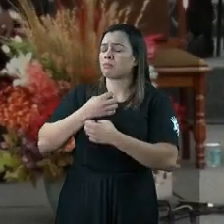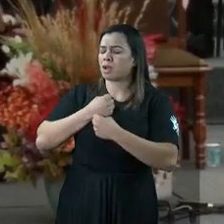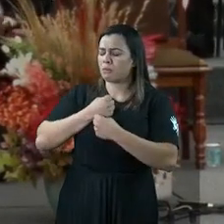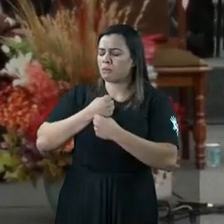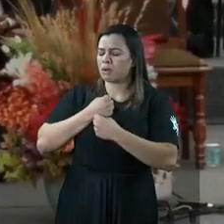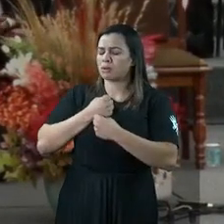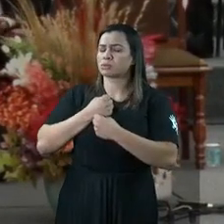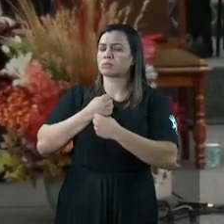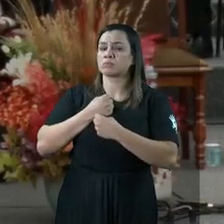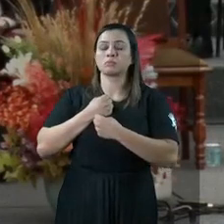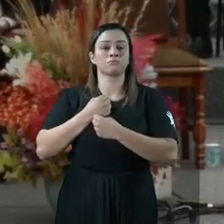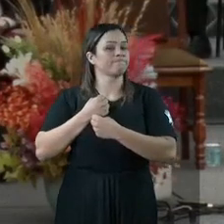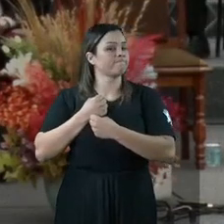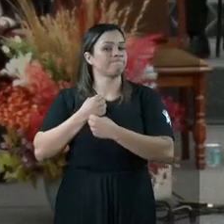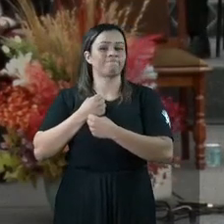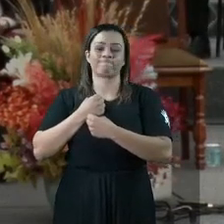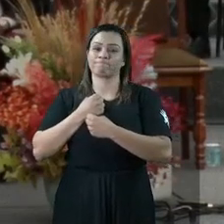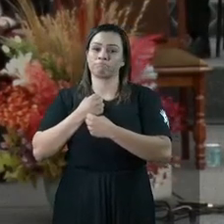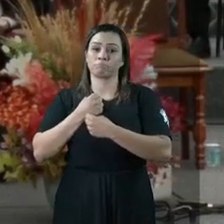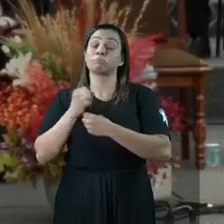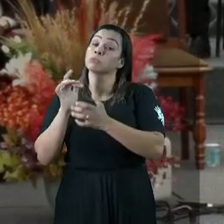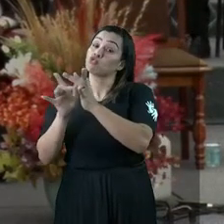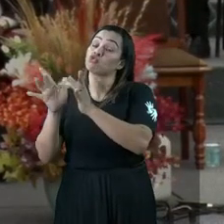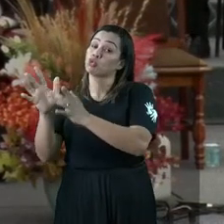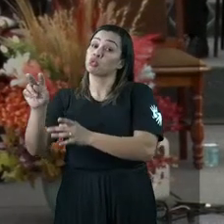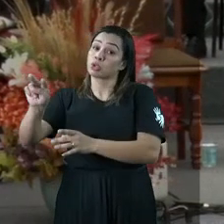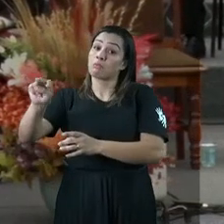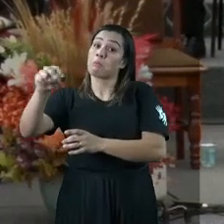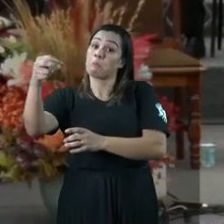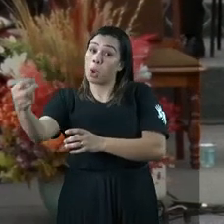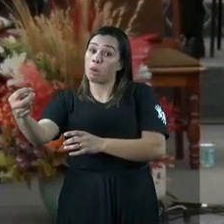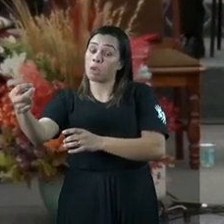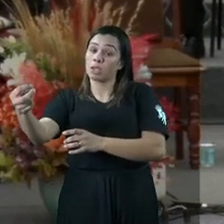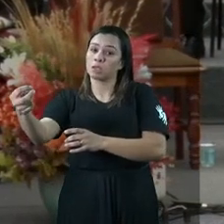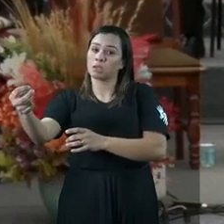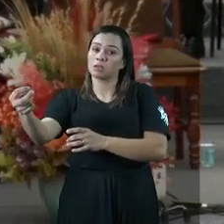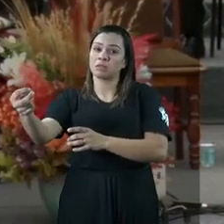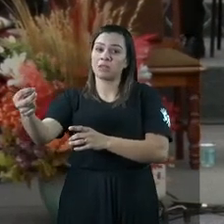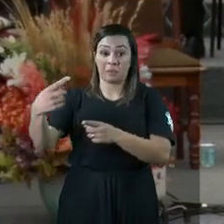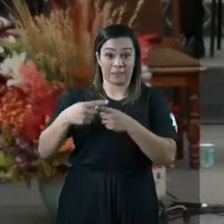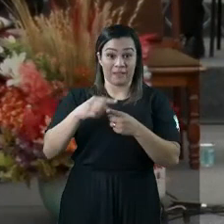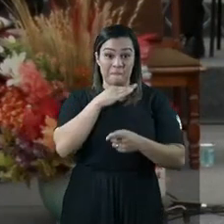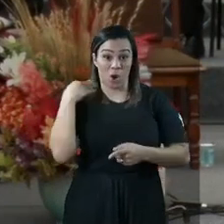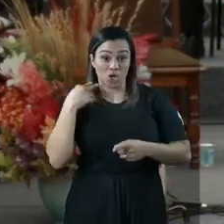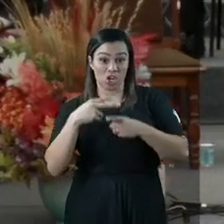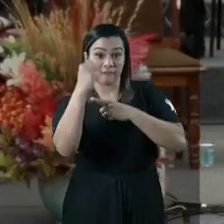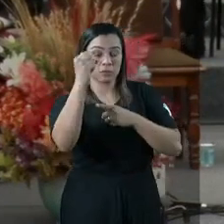morre, não porque a morte o venceu, mas porque ele disse, Pai, a ti eu entrego o meu espírito.